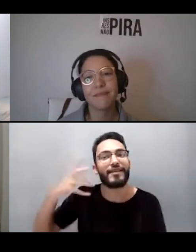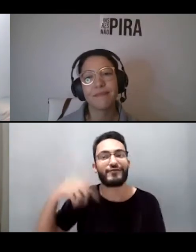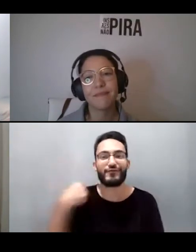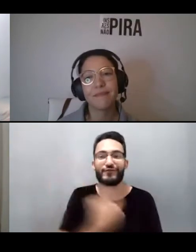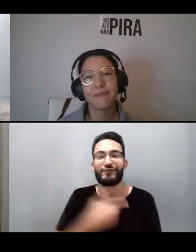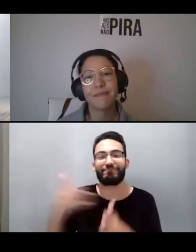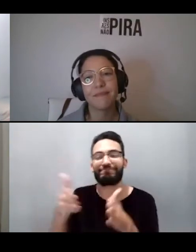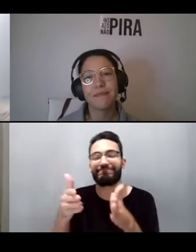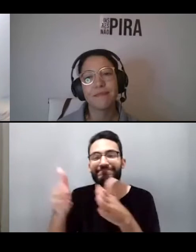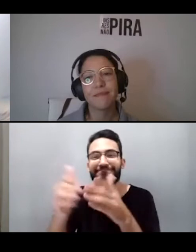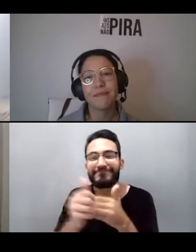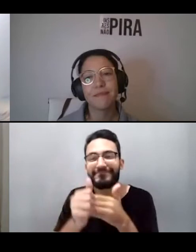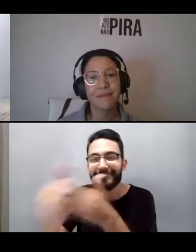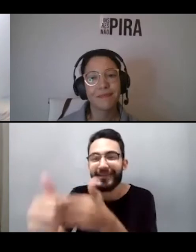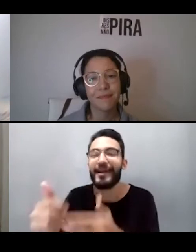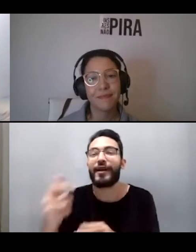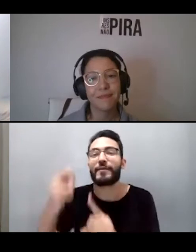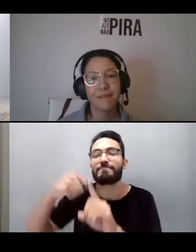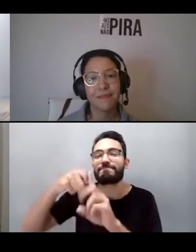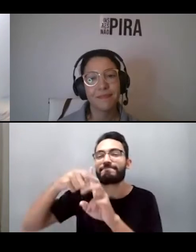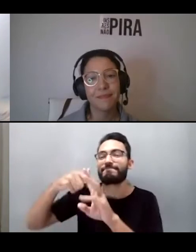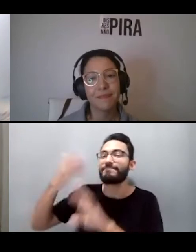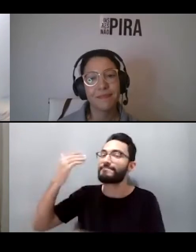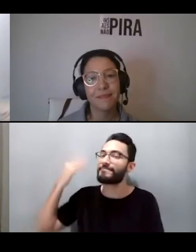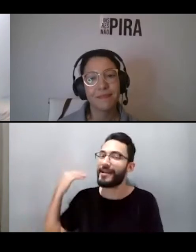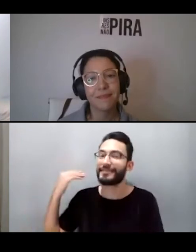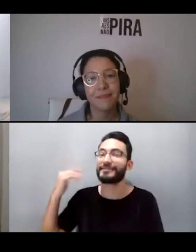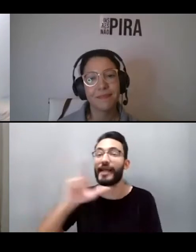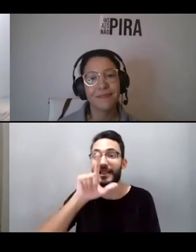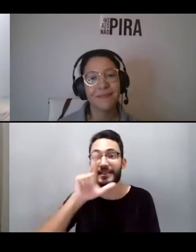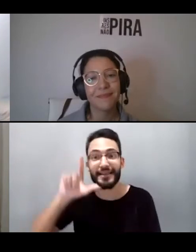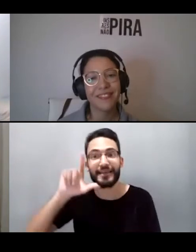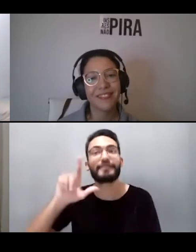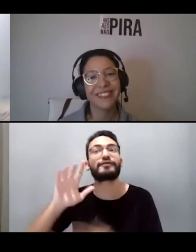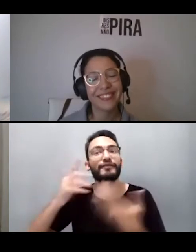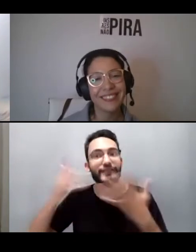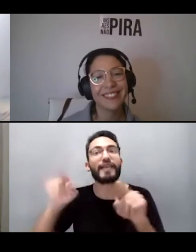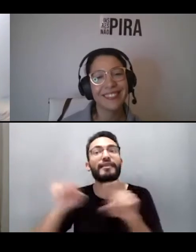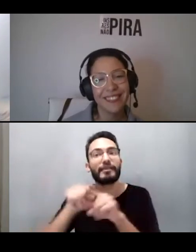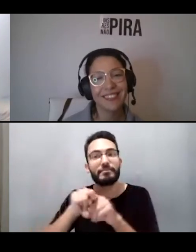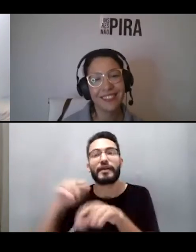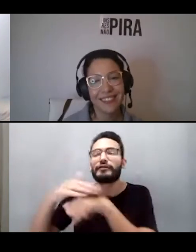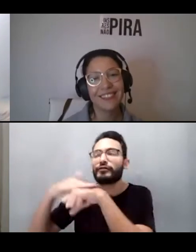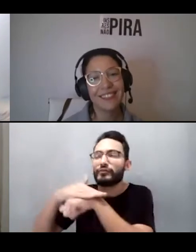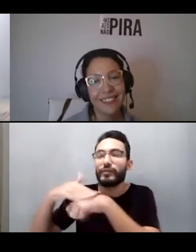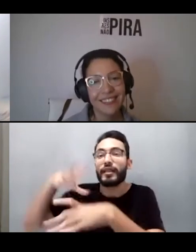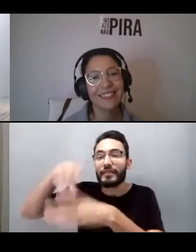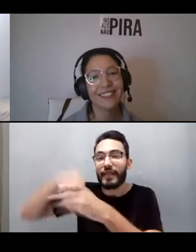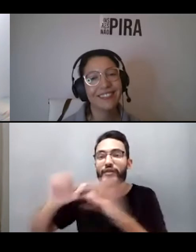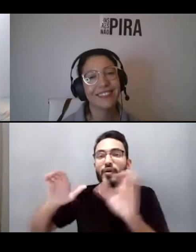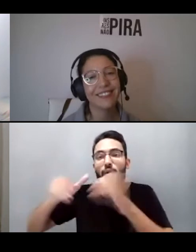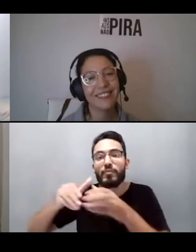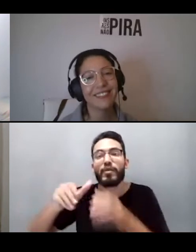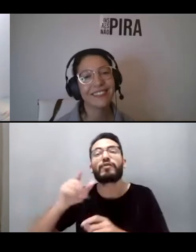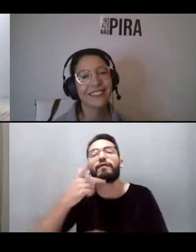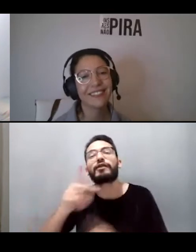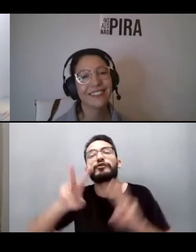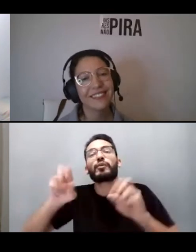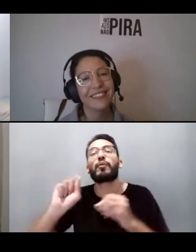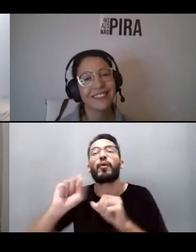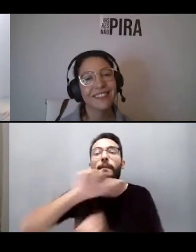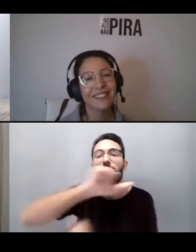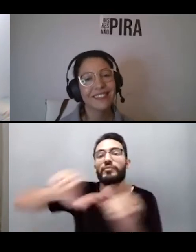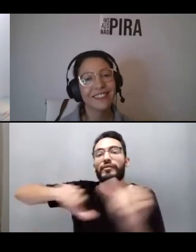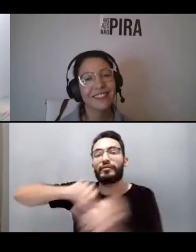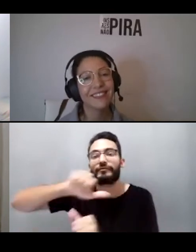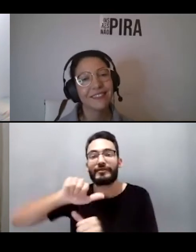aí nas últimas meses. Inclusive, a Lê fez um talk muito legal aqui dentro da comunidade, falando sobre a transição de carreira, né, da